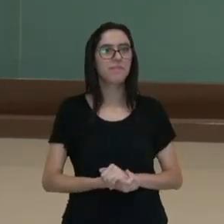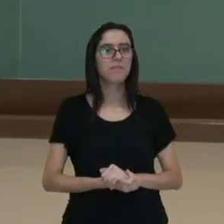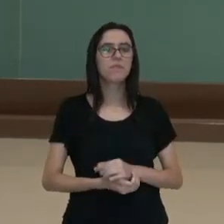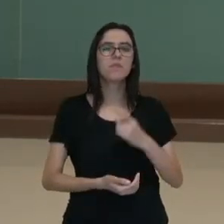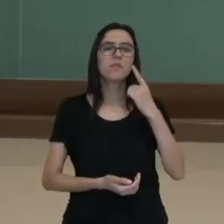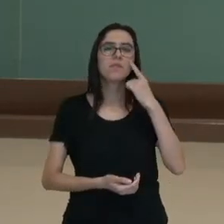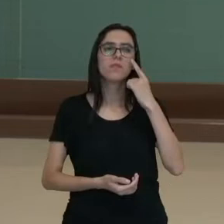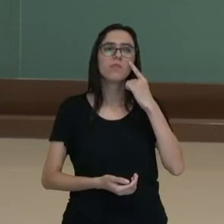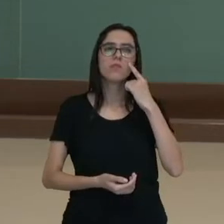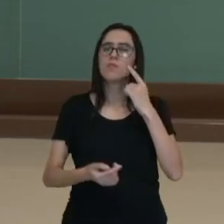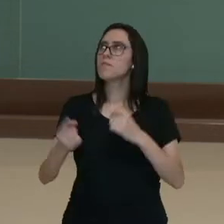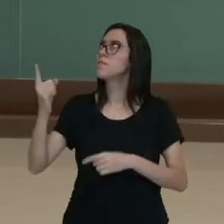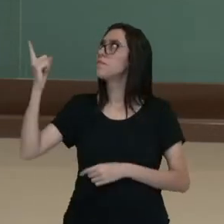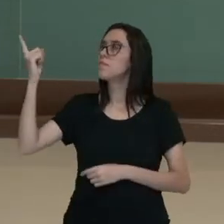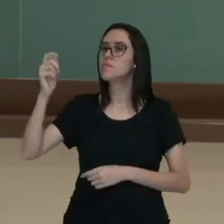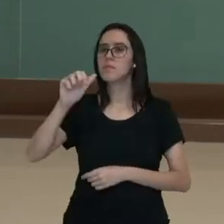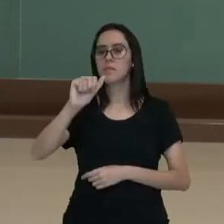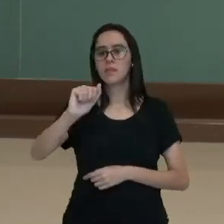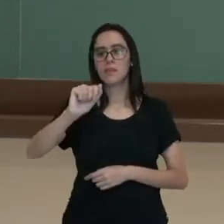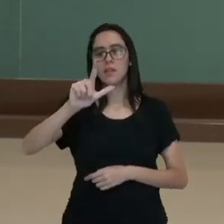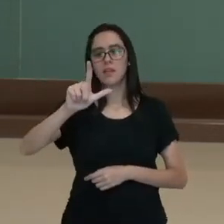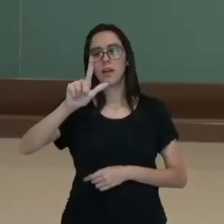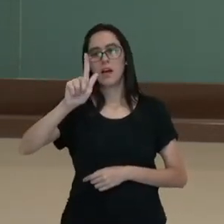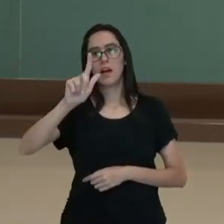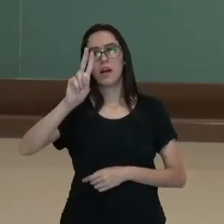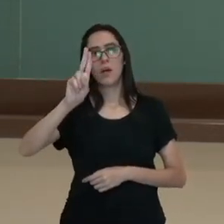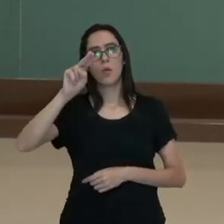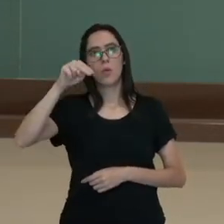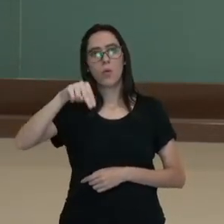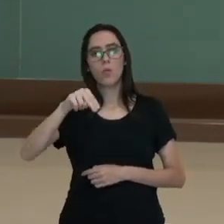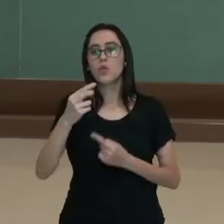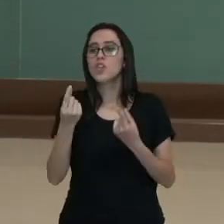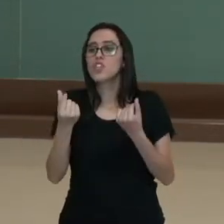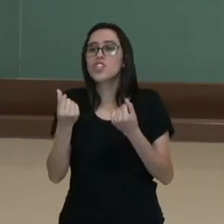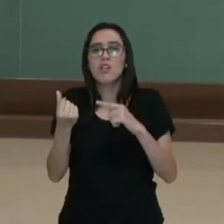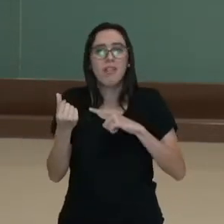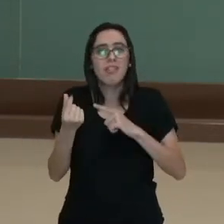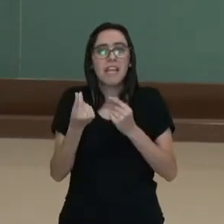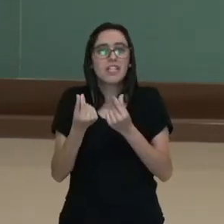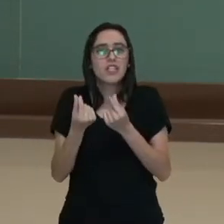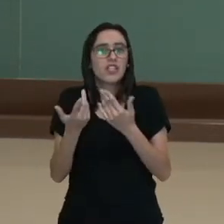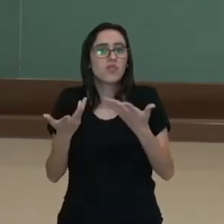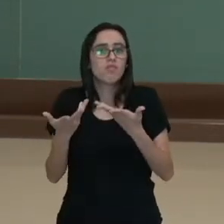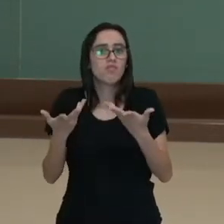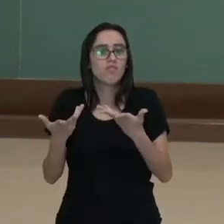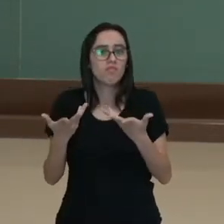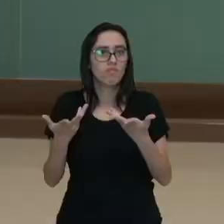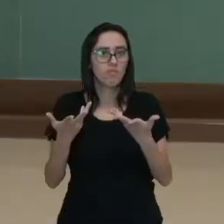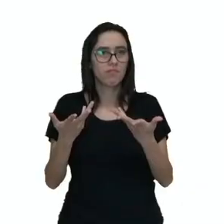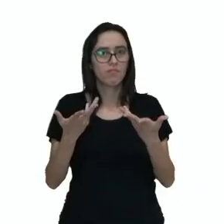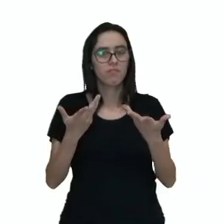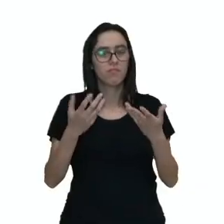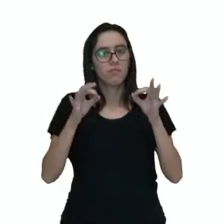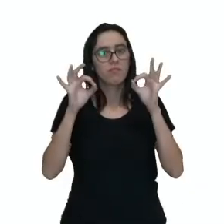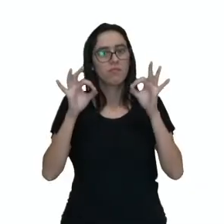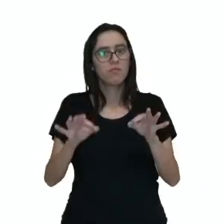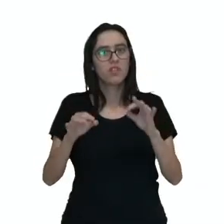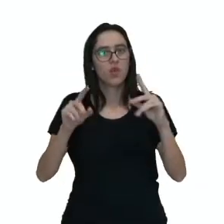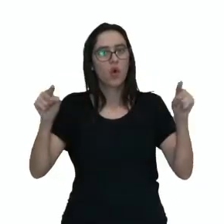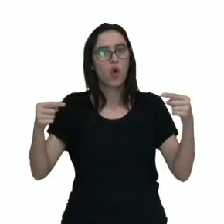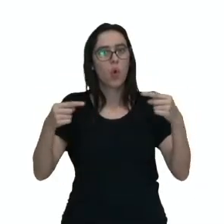só observar aqui, ó, algún dinero. Aí com substantivo, ele segue, acompanha o